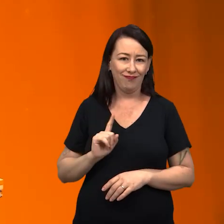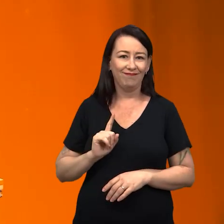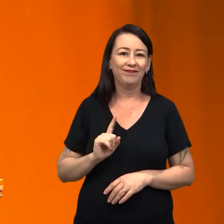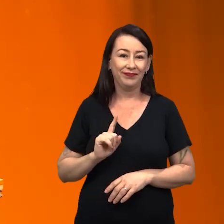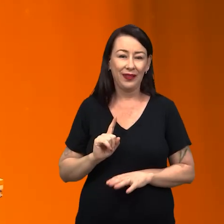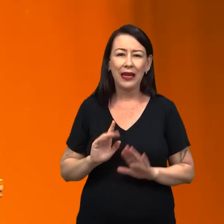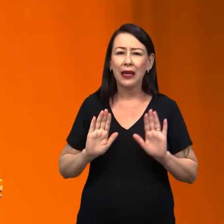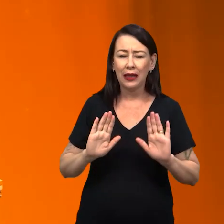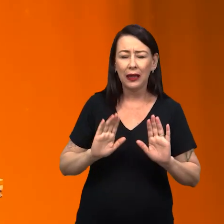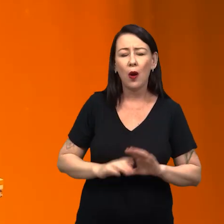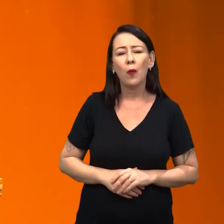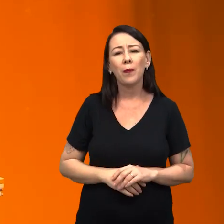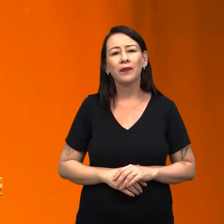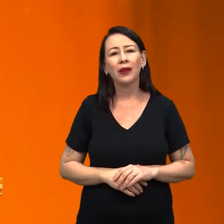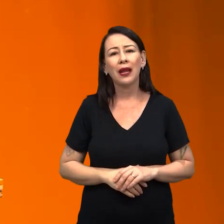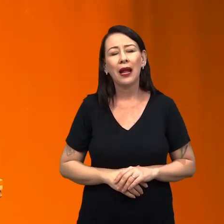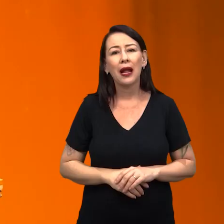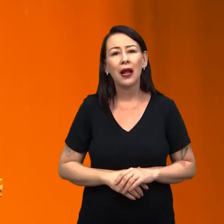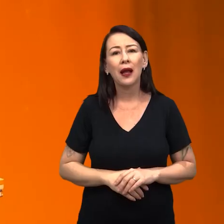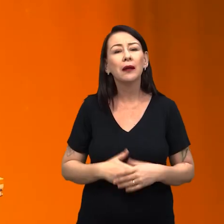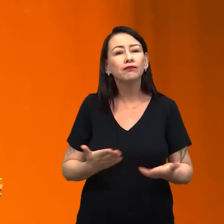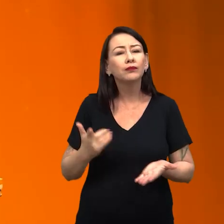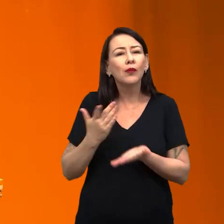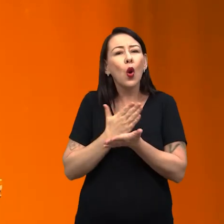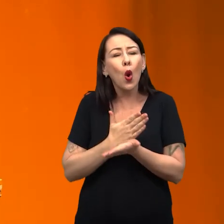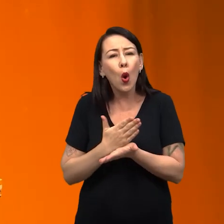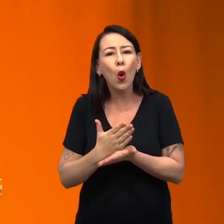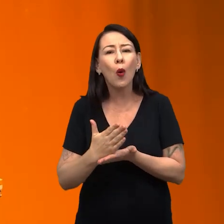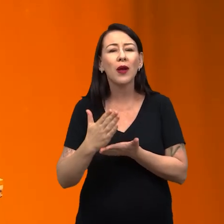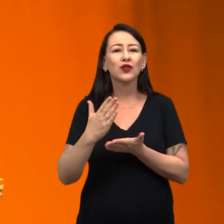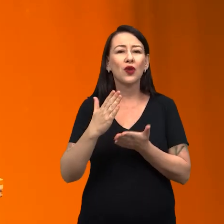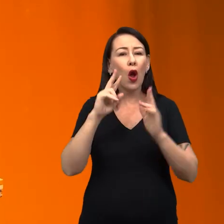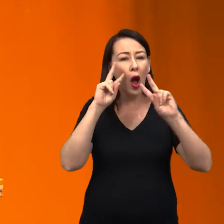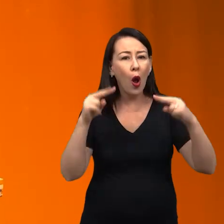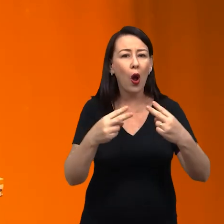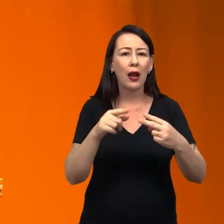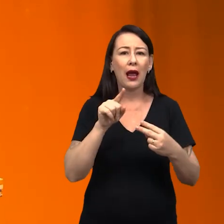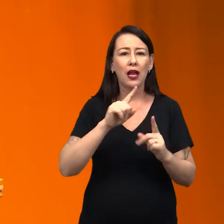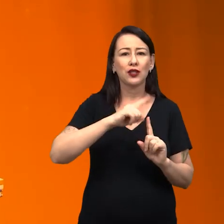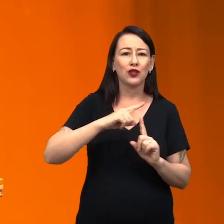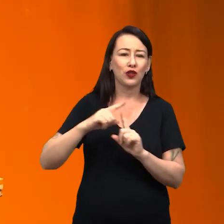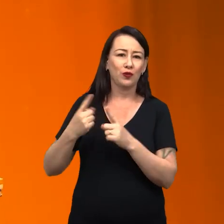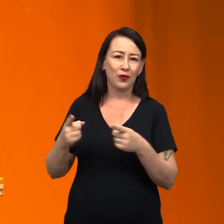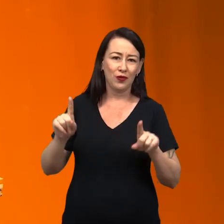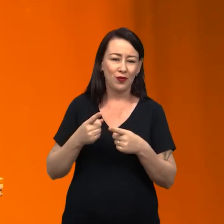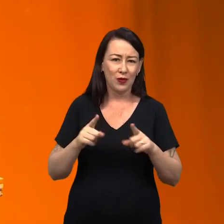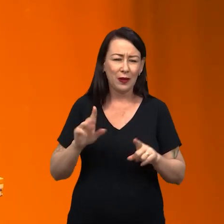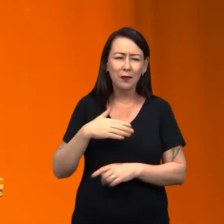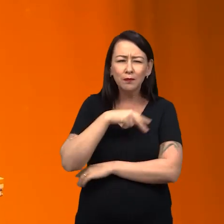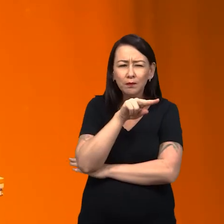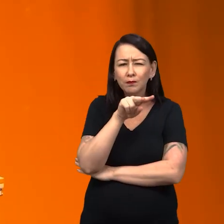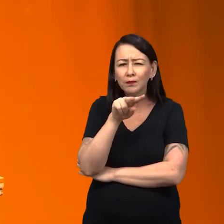eu começo então a olhar para esses repertórios que eu vinha registrando e fazendo um